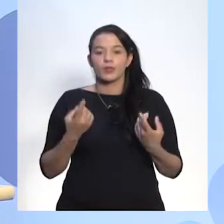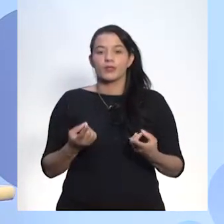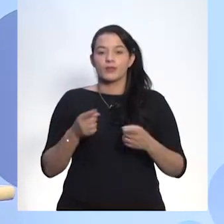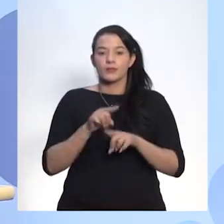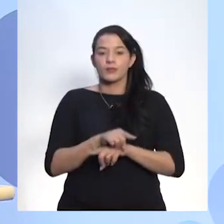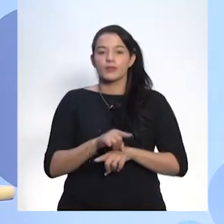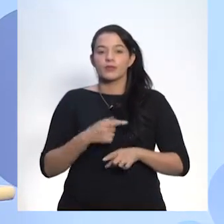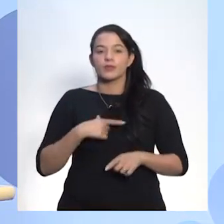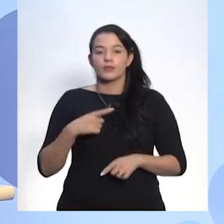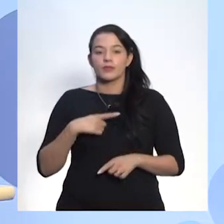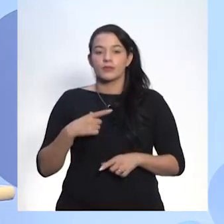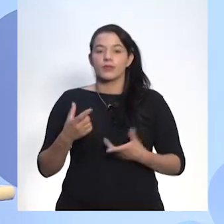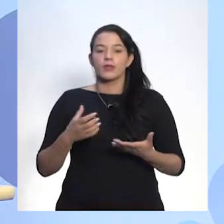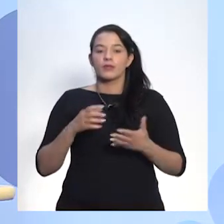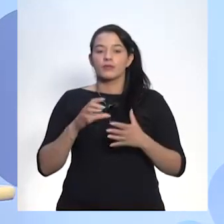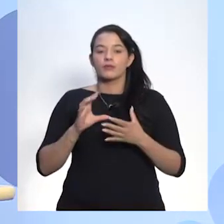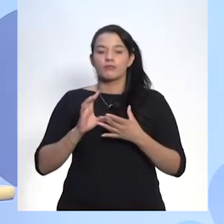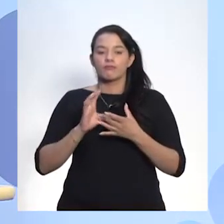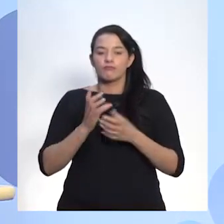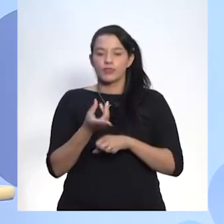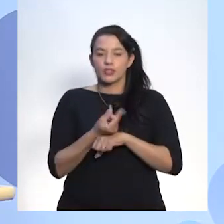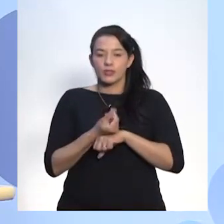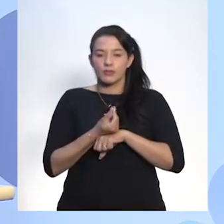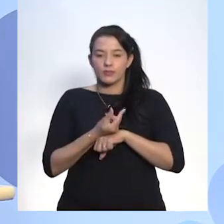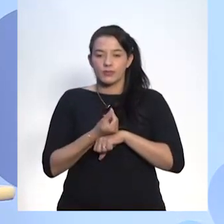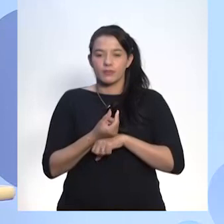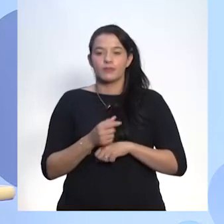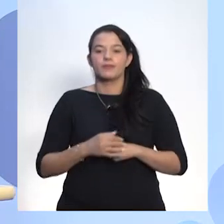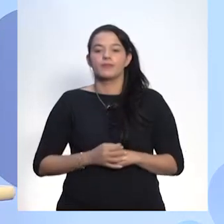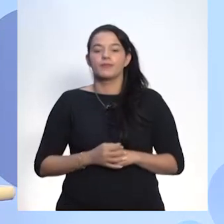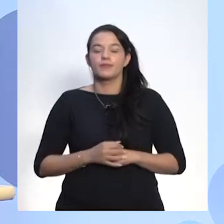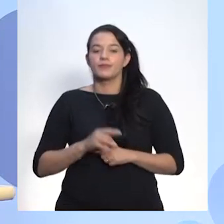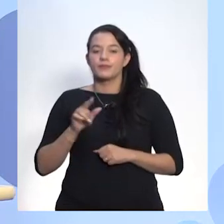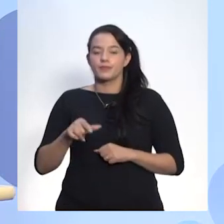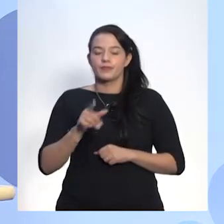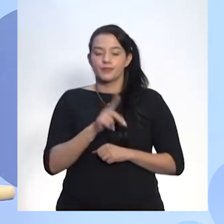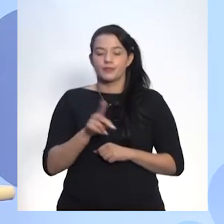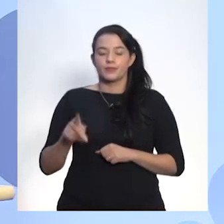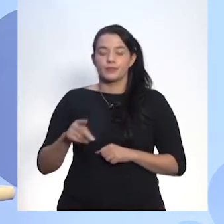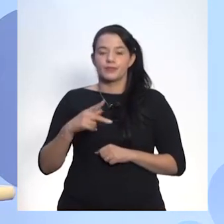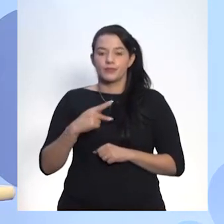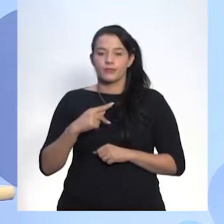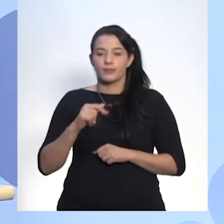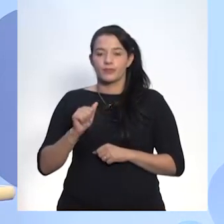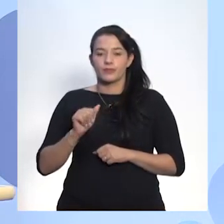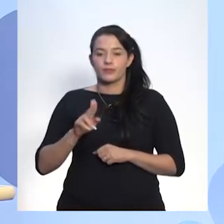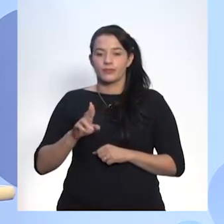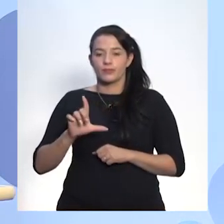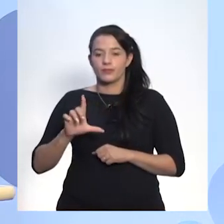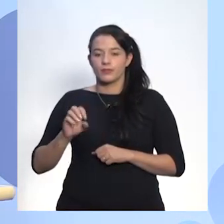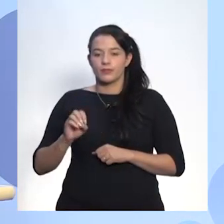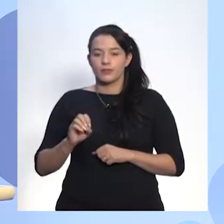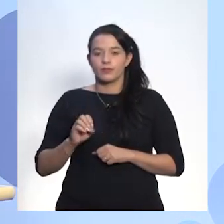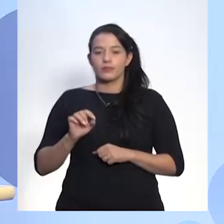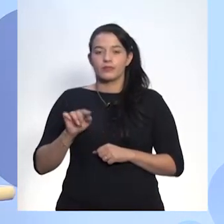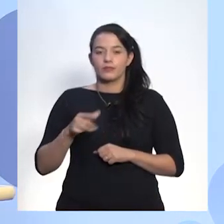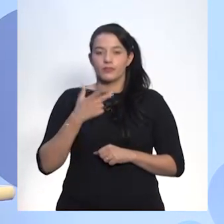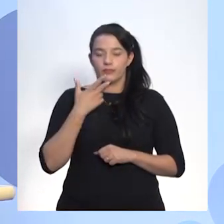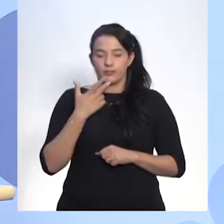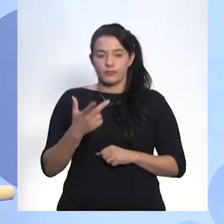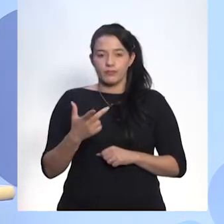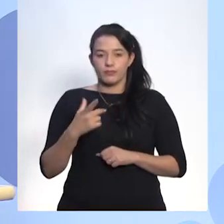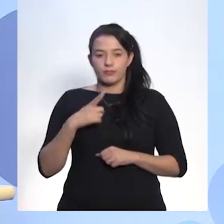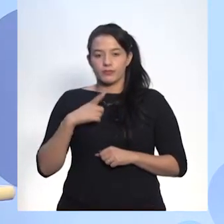do sistema capitalista. Professor Paulo, ele diz, é da Escola Estadual Meira Júnior,